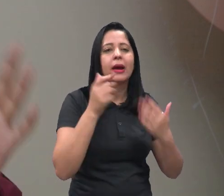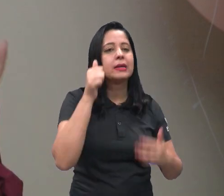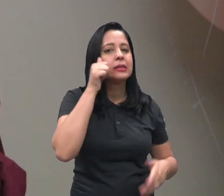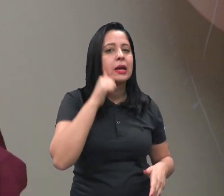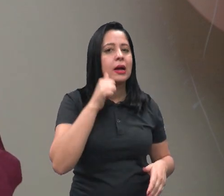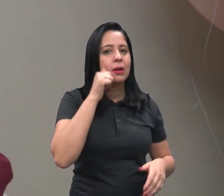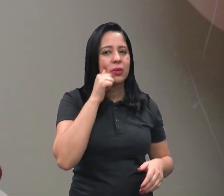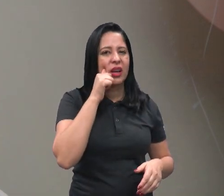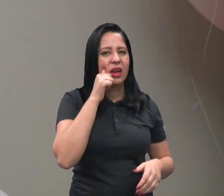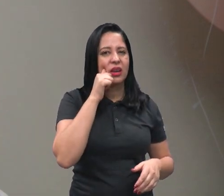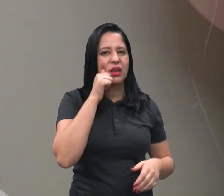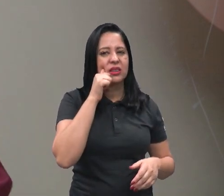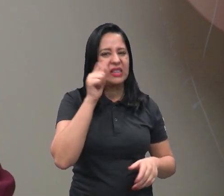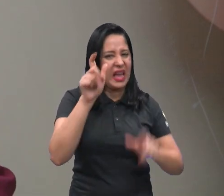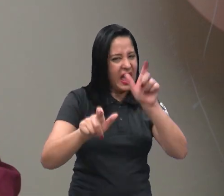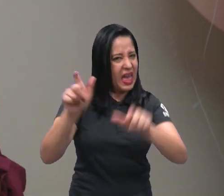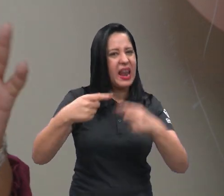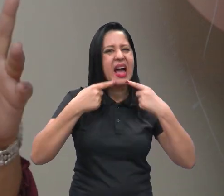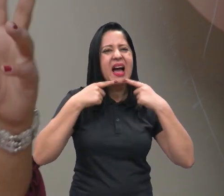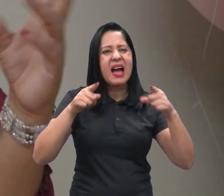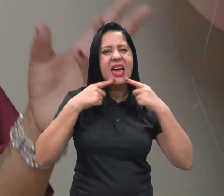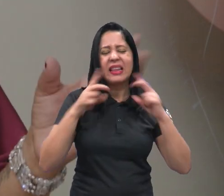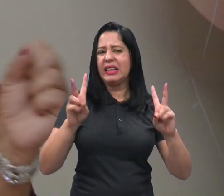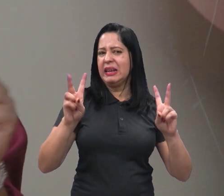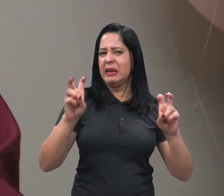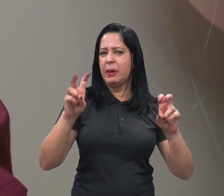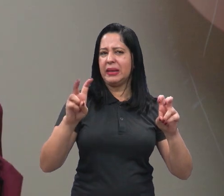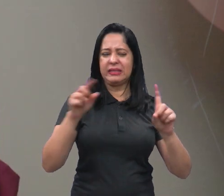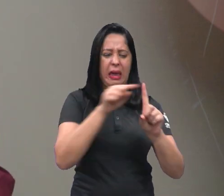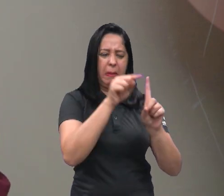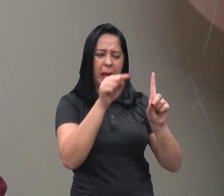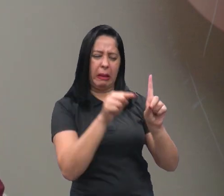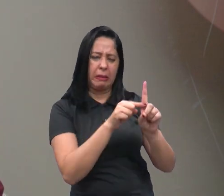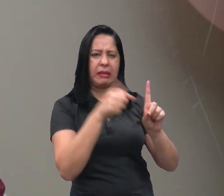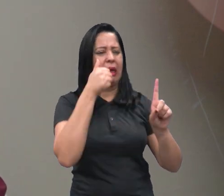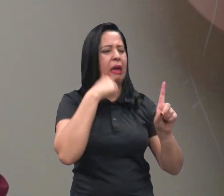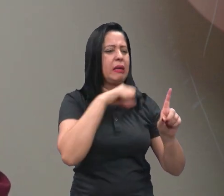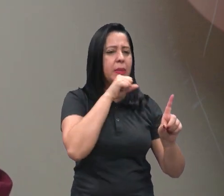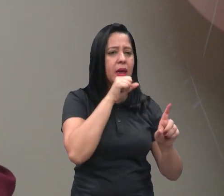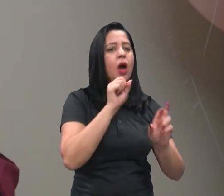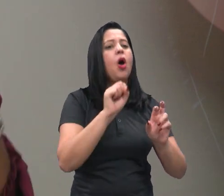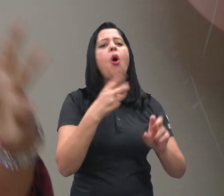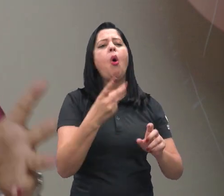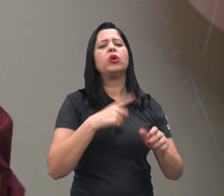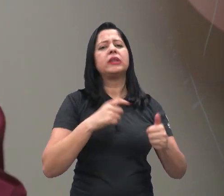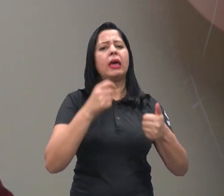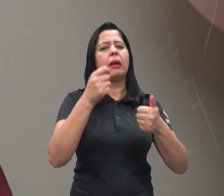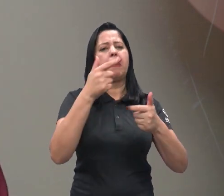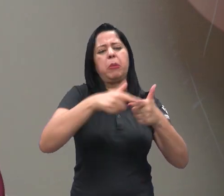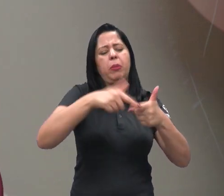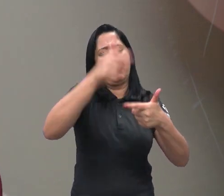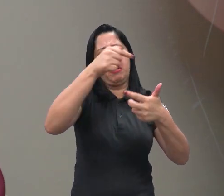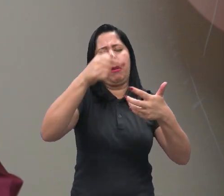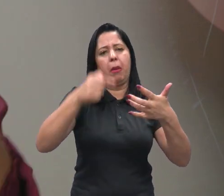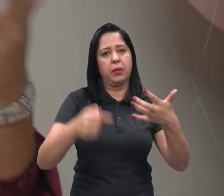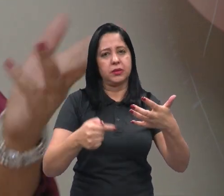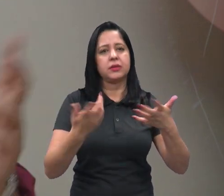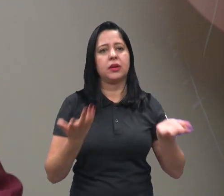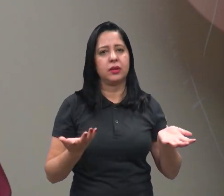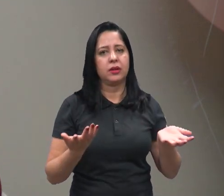queixa é só em relação à maternidade ou tem outros fatores, por exemplo, a troca de um trabalho? Eu troco de emprego, é importante eu